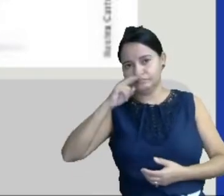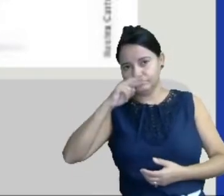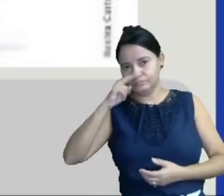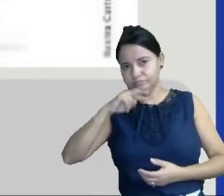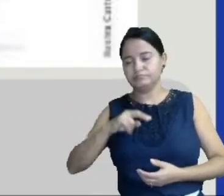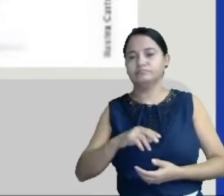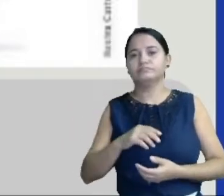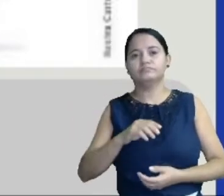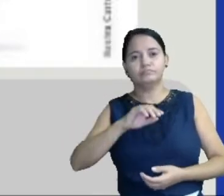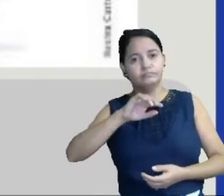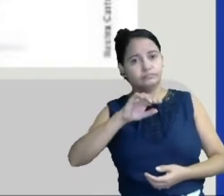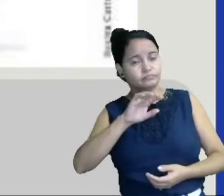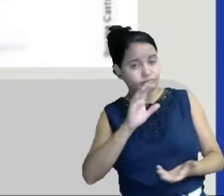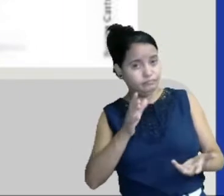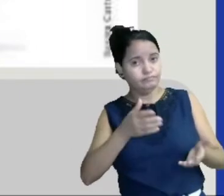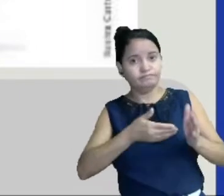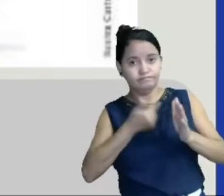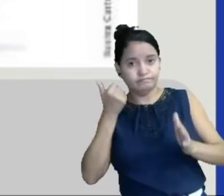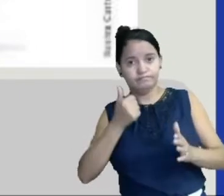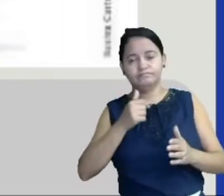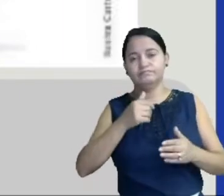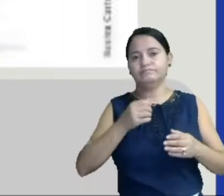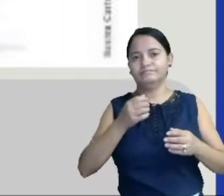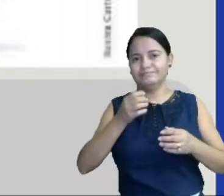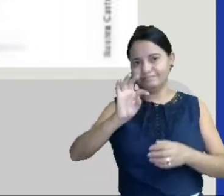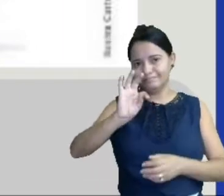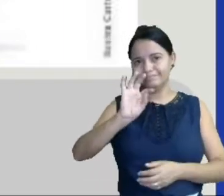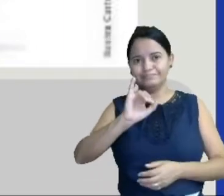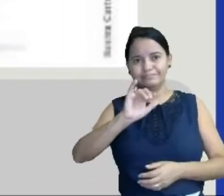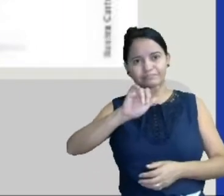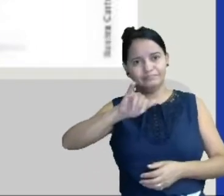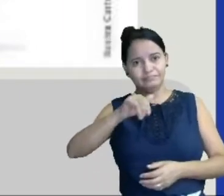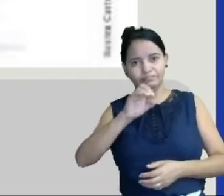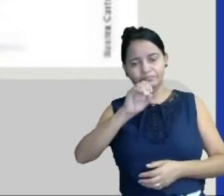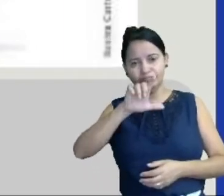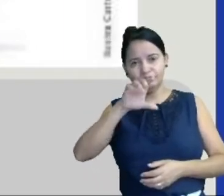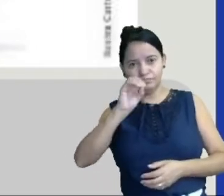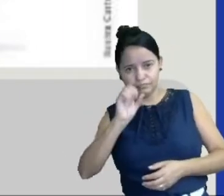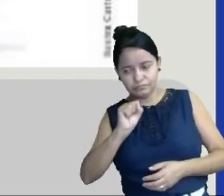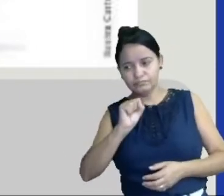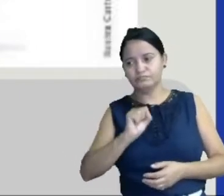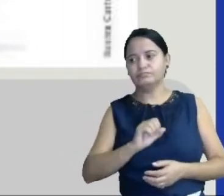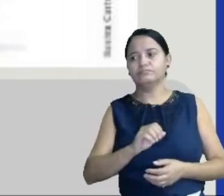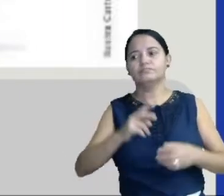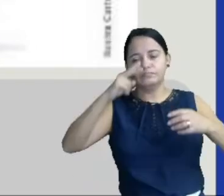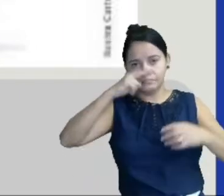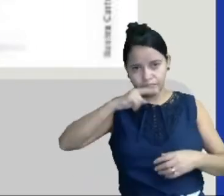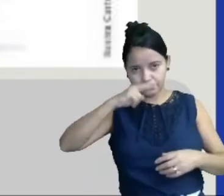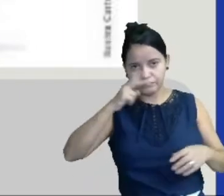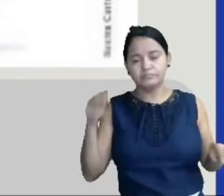Eles não têm o mesmo equilíbrio tá então tá aí é equilibrado então representa uma mesma bom